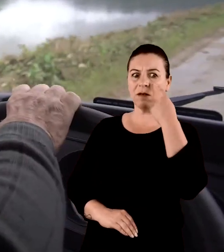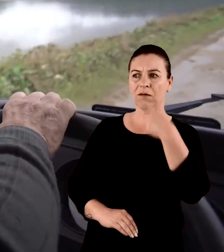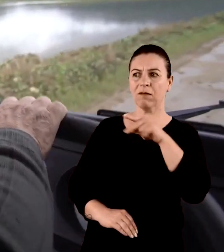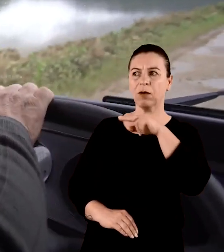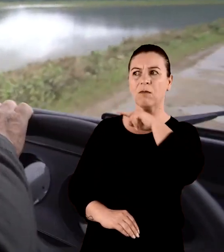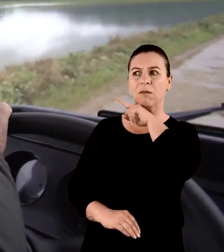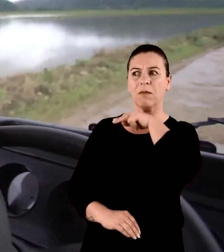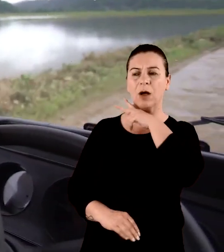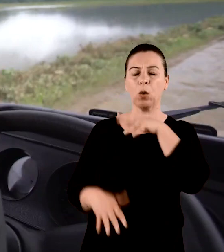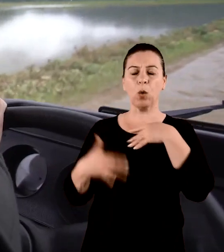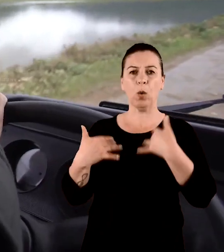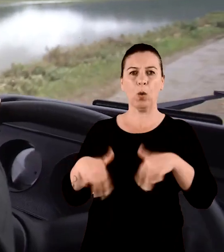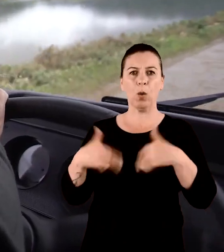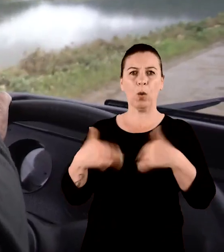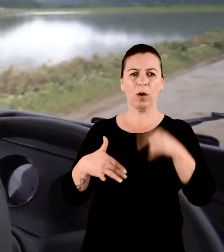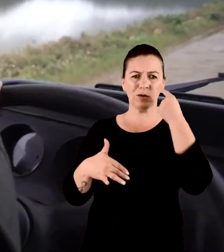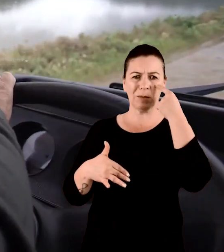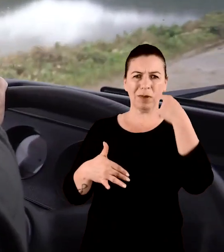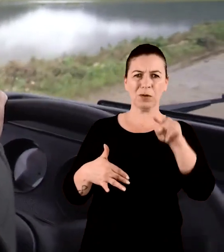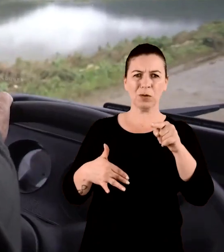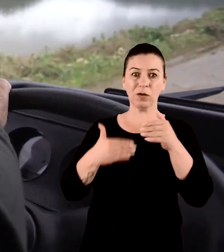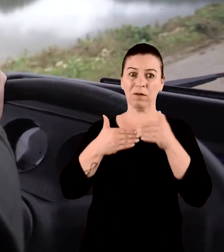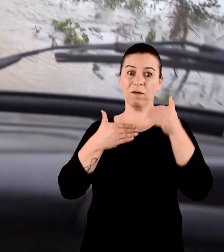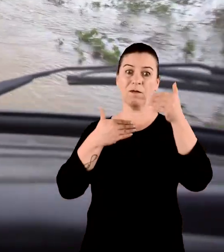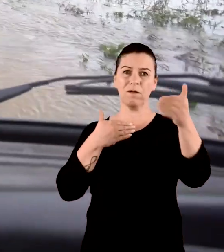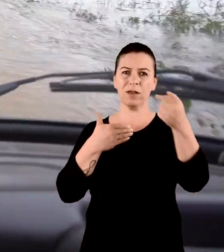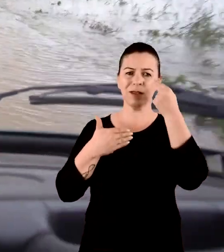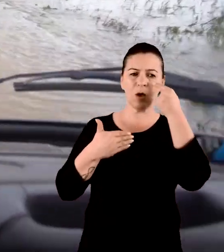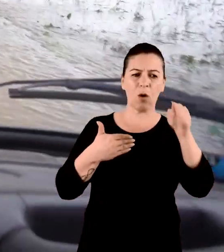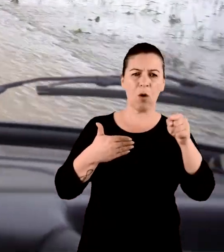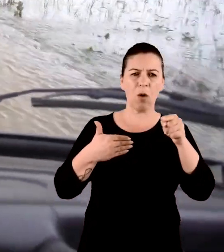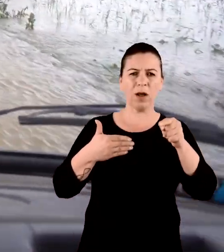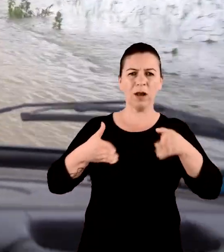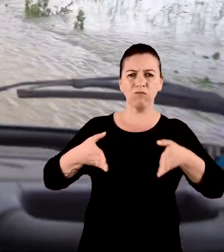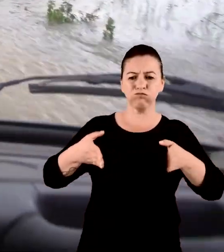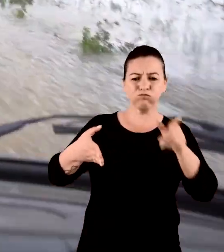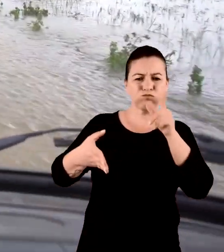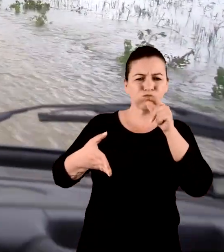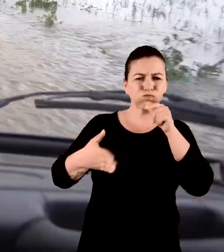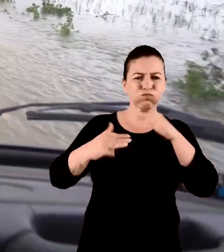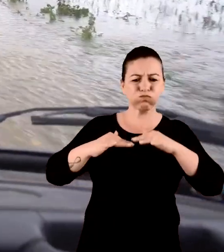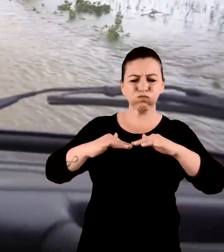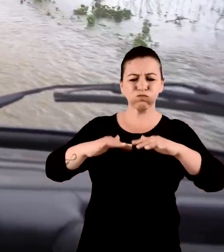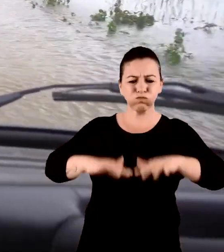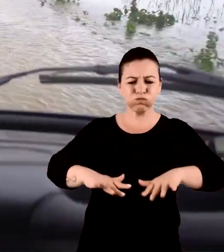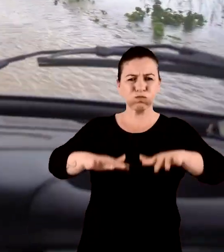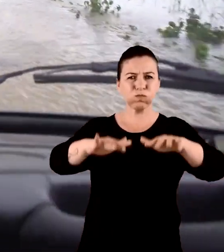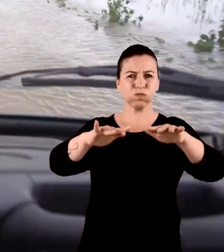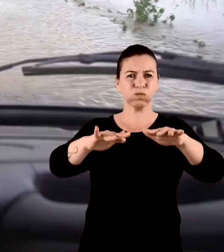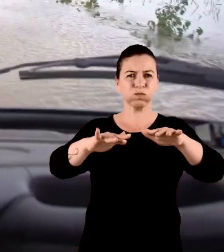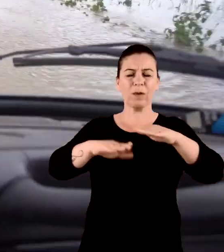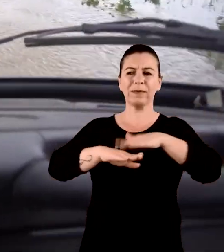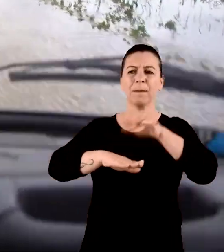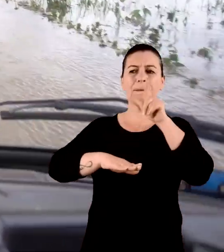Montava uma sucuri para nós agora aqui, atravessando na nossa frente aqui. Olha a corredeira.